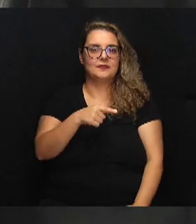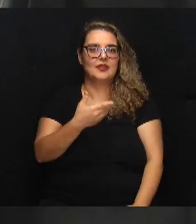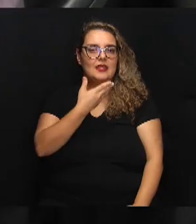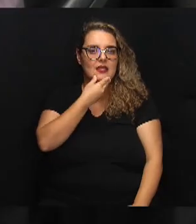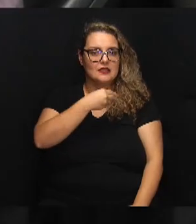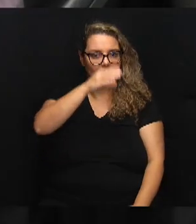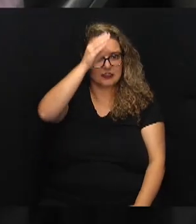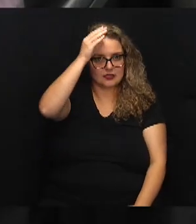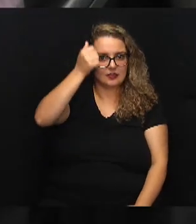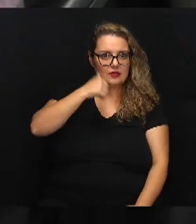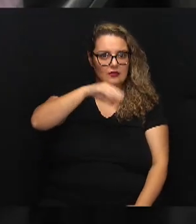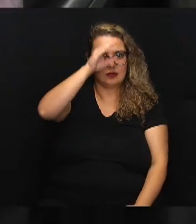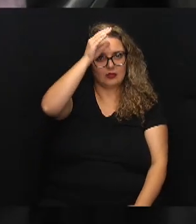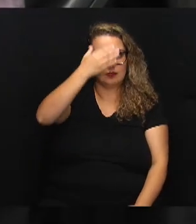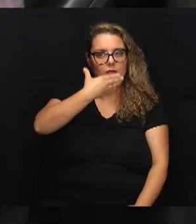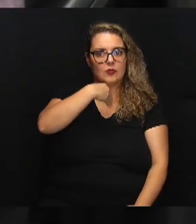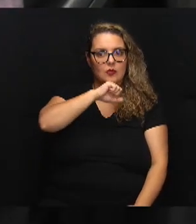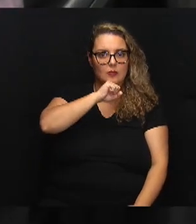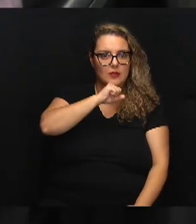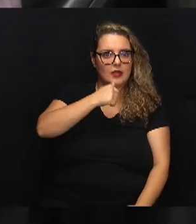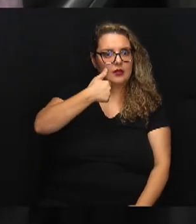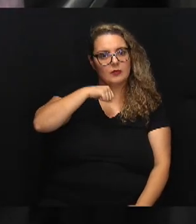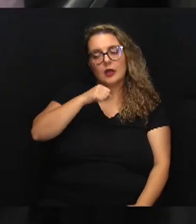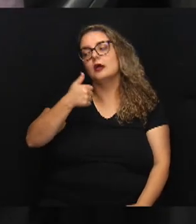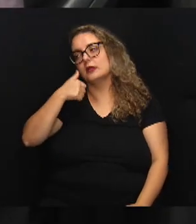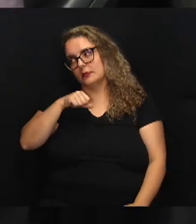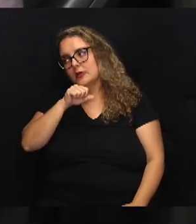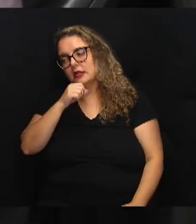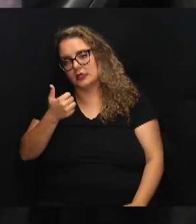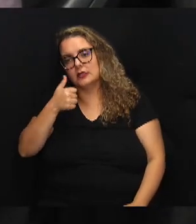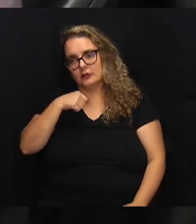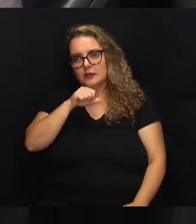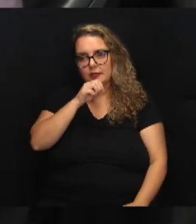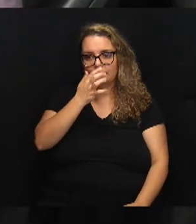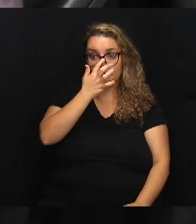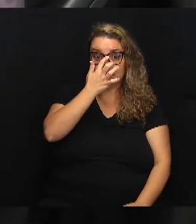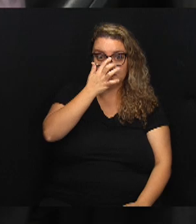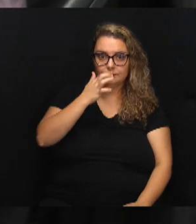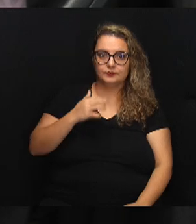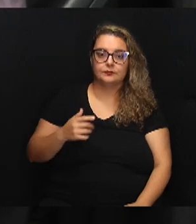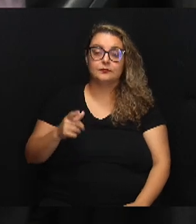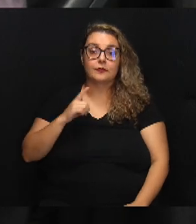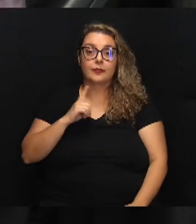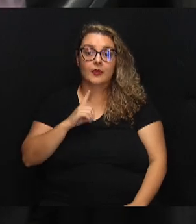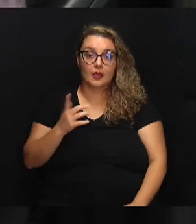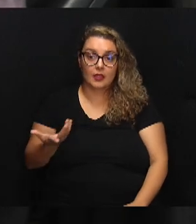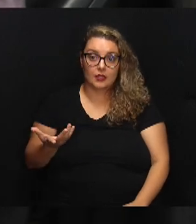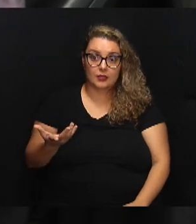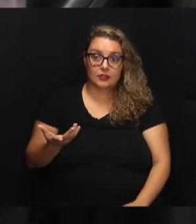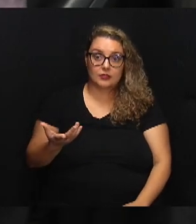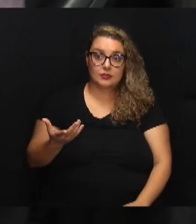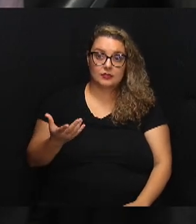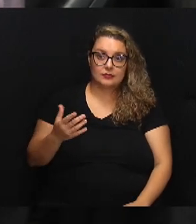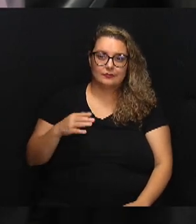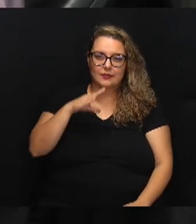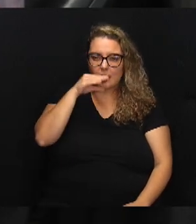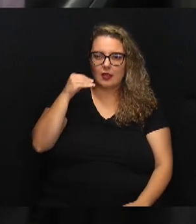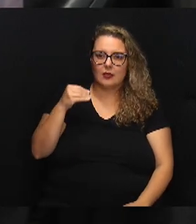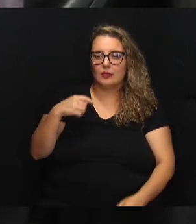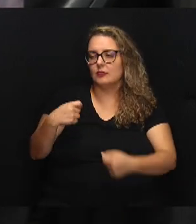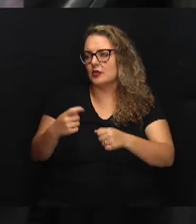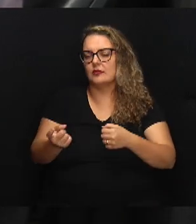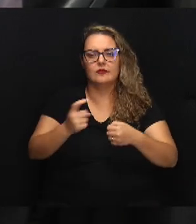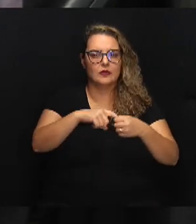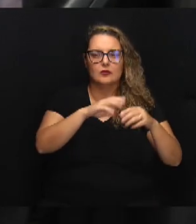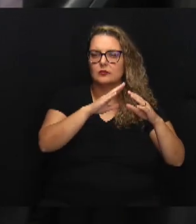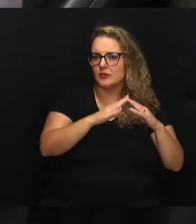tia era por parte de pai ou mãe? Da mãe, da minha mãe. Tá. E eu tinha uma coisa assim de adolescente, não, eu preciso voltar para casa